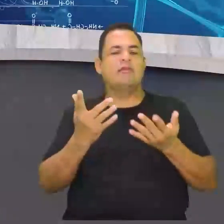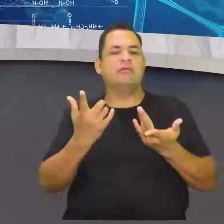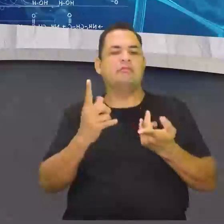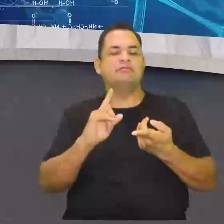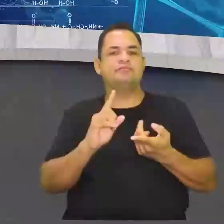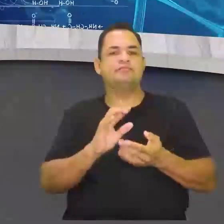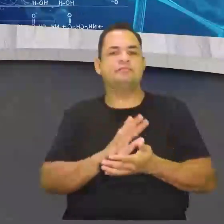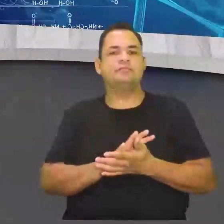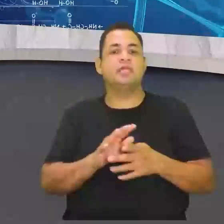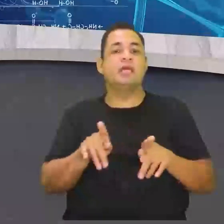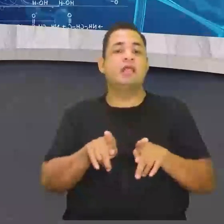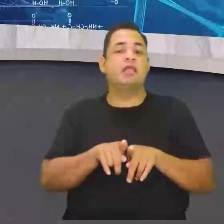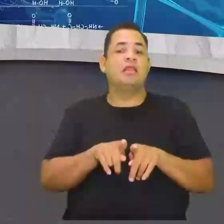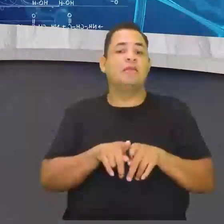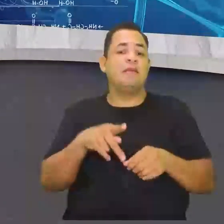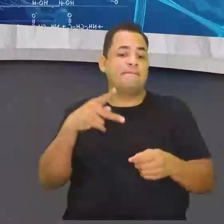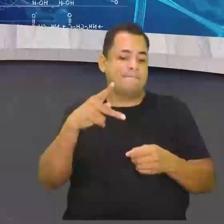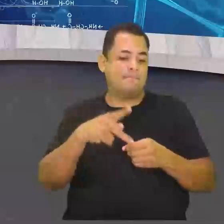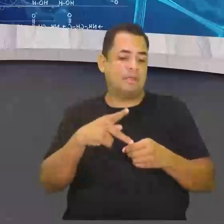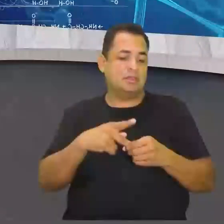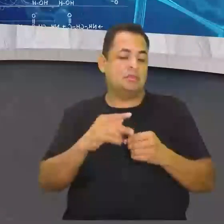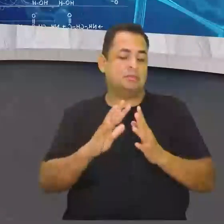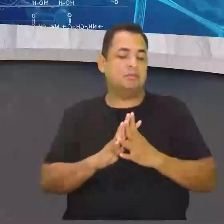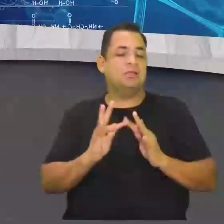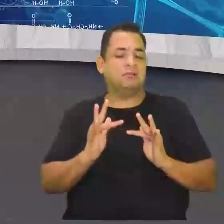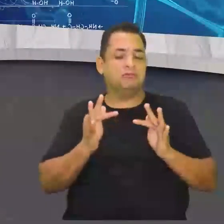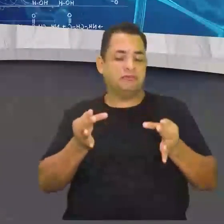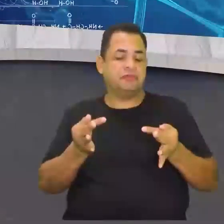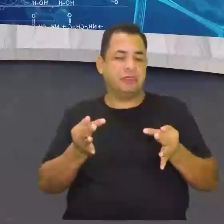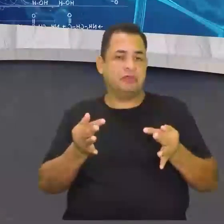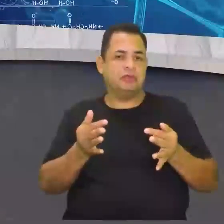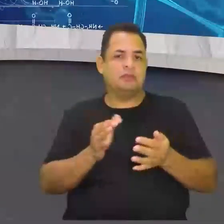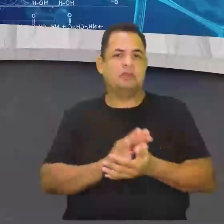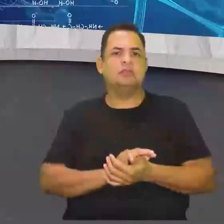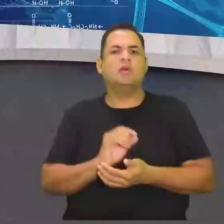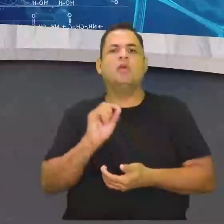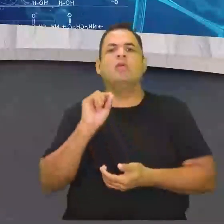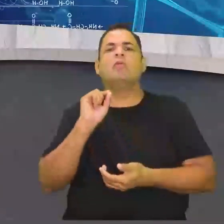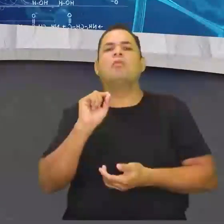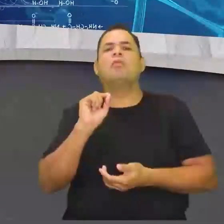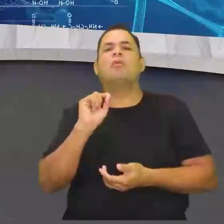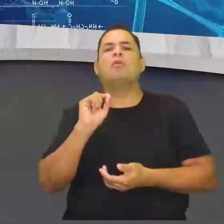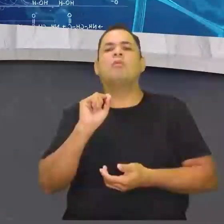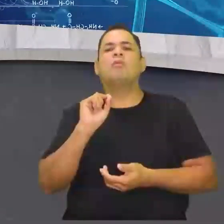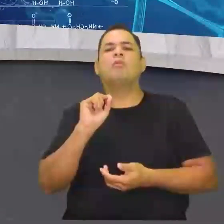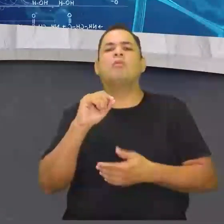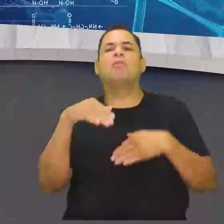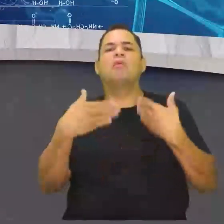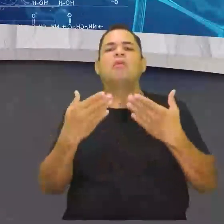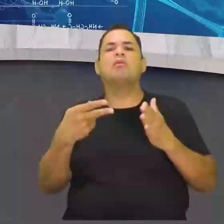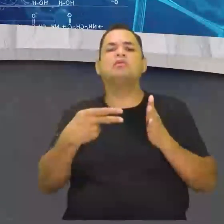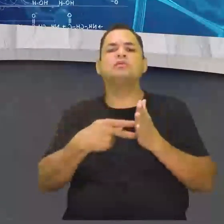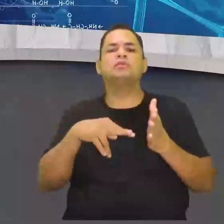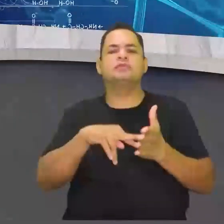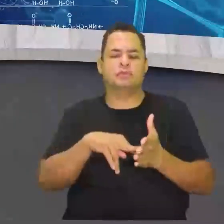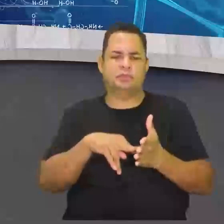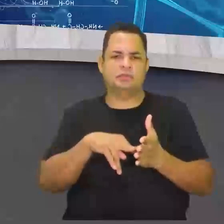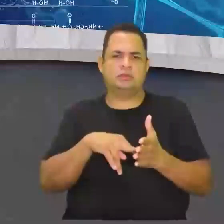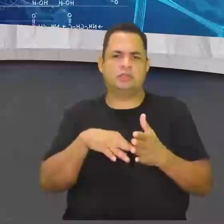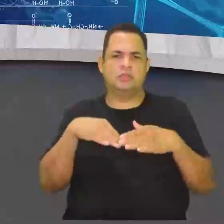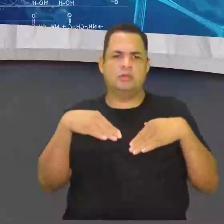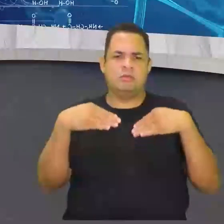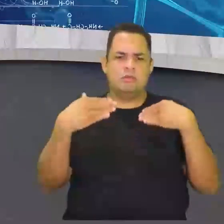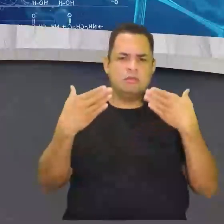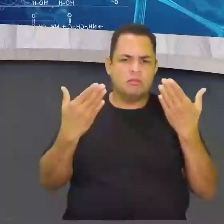disse que da mesma forma a Era do Petróleo também chegará ao fim. E aí o que isso quer dizer? Quando a gente